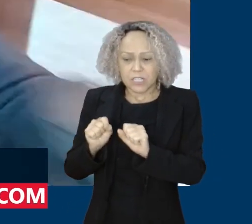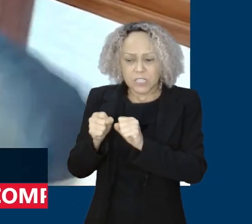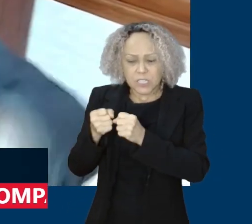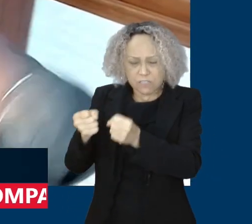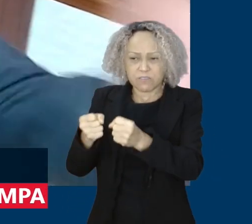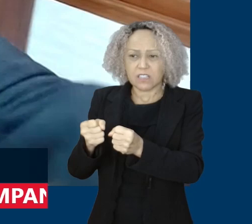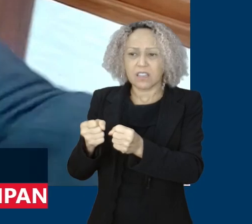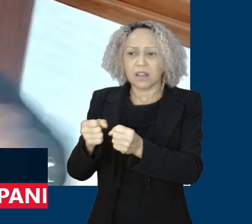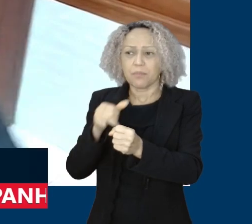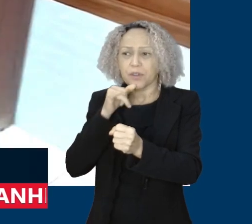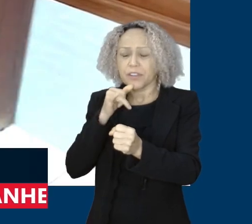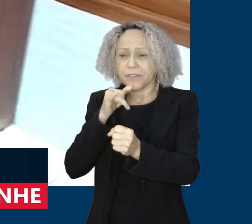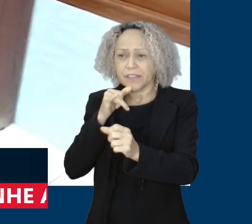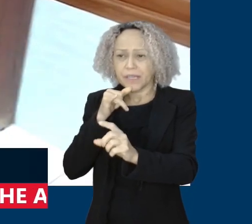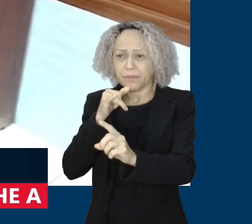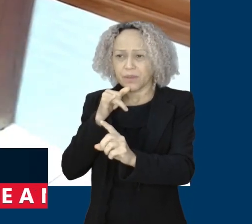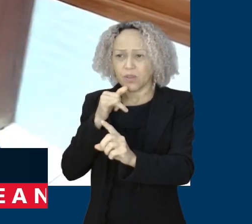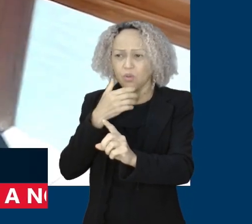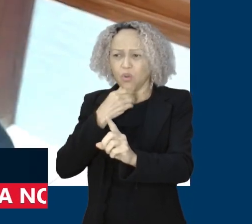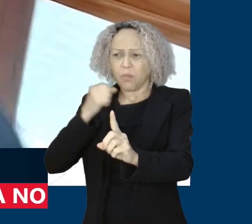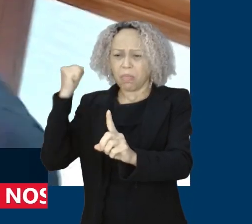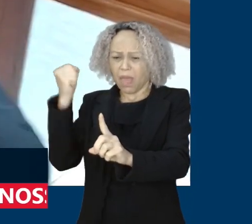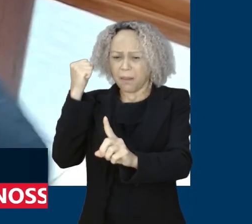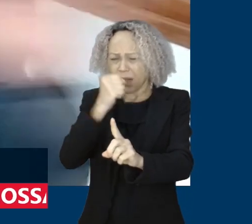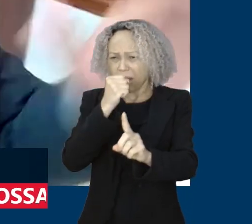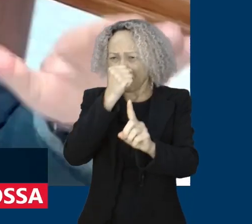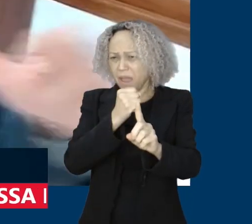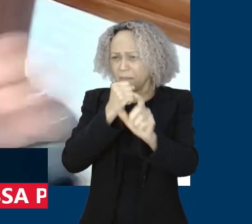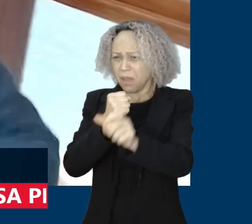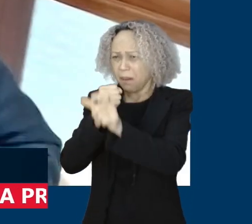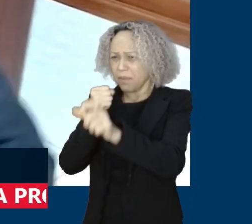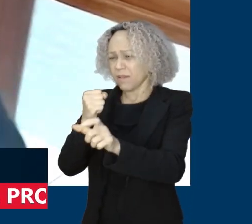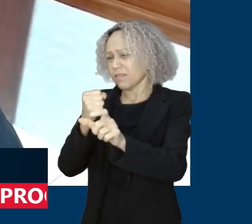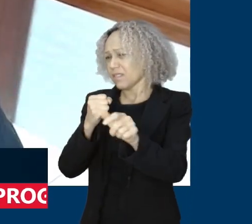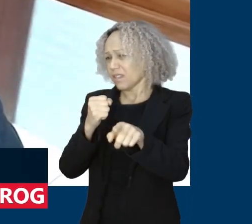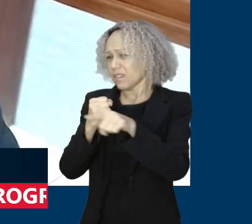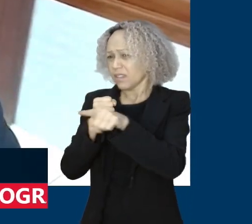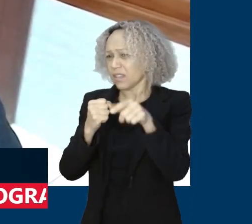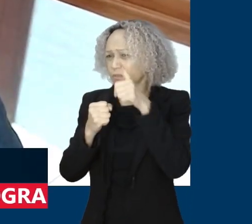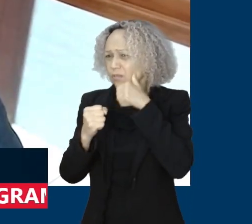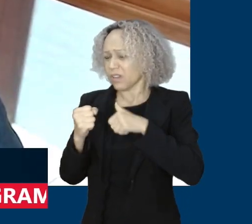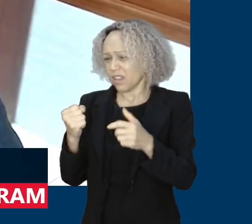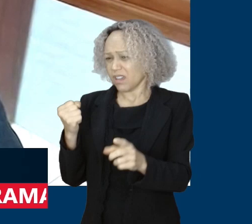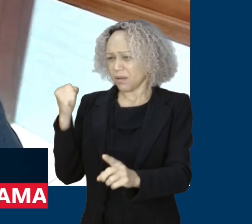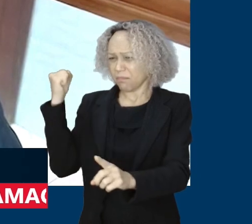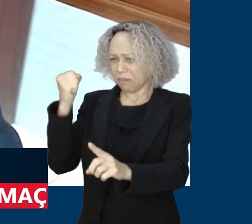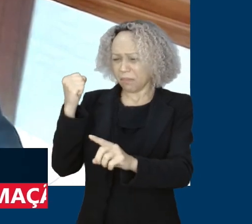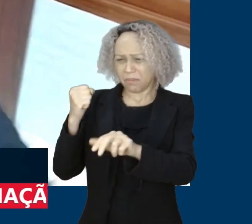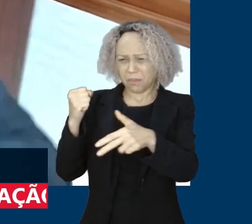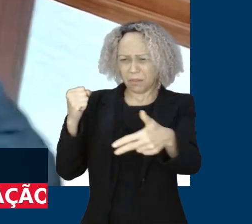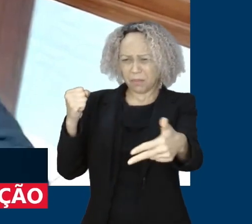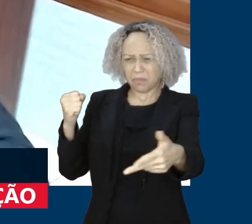mulheres, e principalmente, infelizmente, que eu queria que fosse mulher nenhuma, né? Que fosse espancada, que